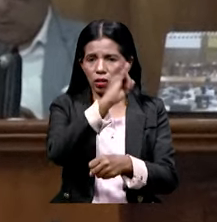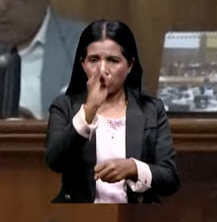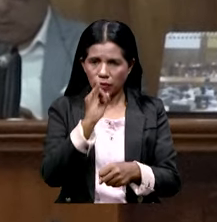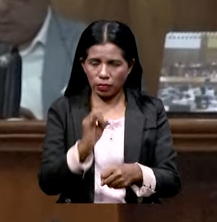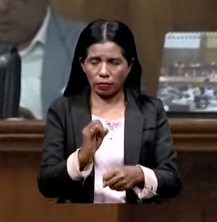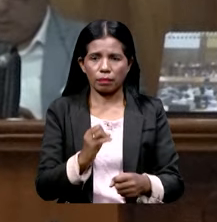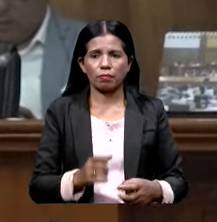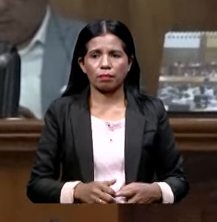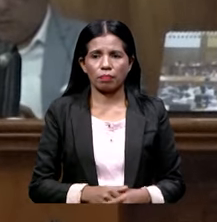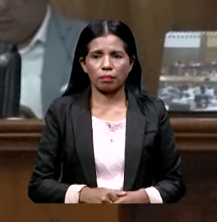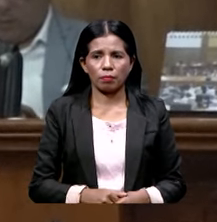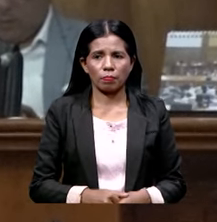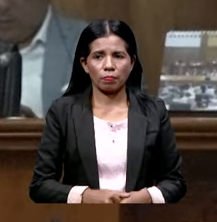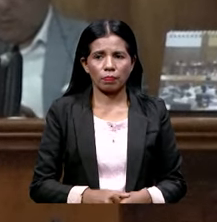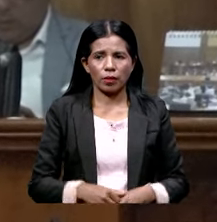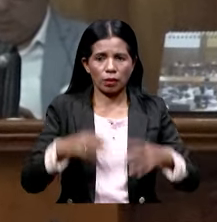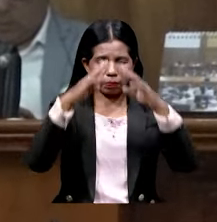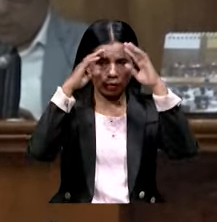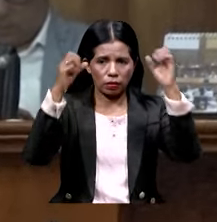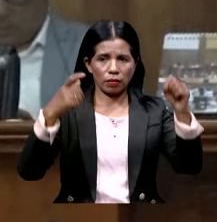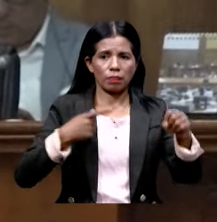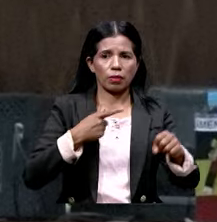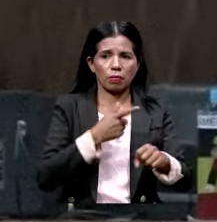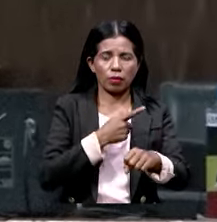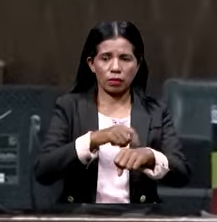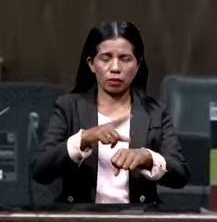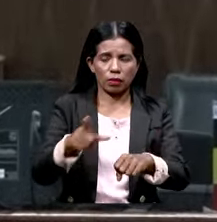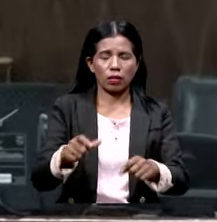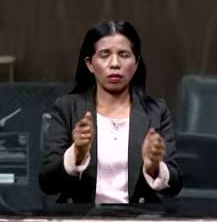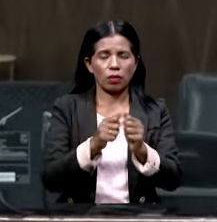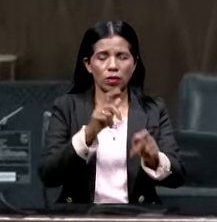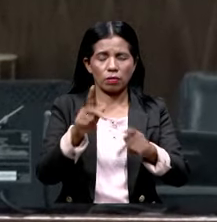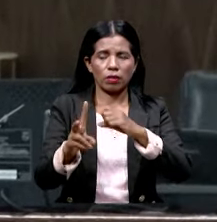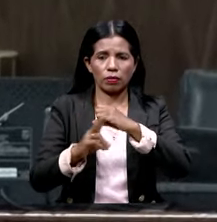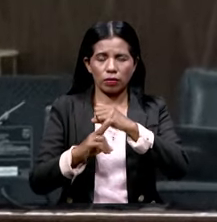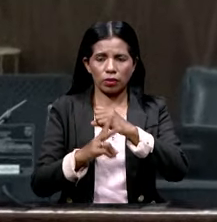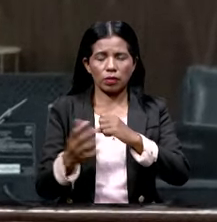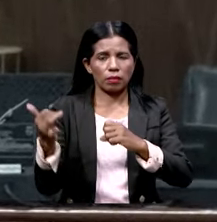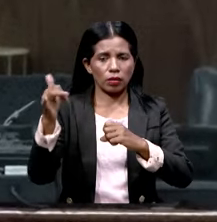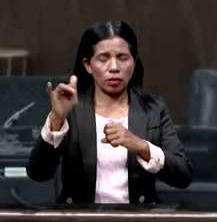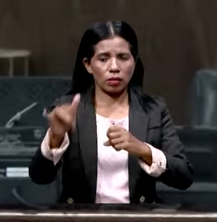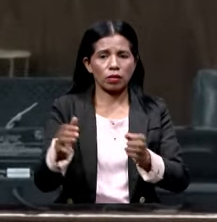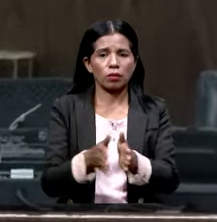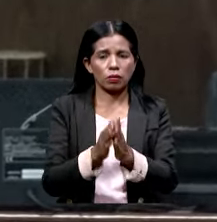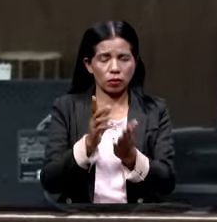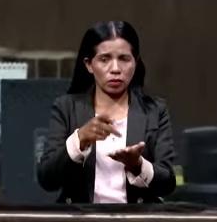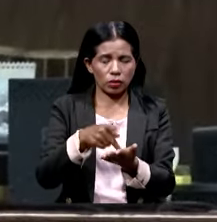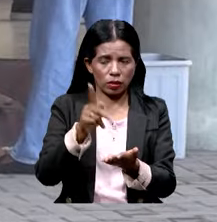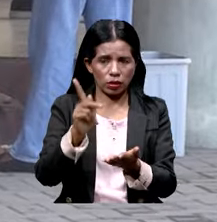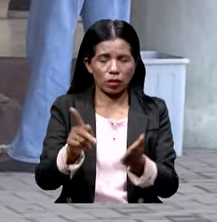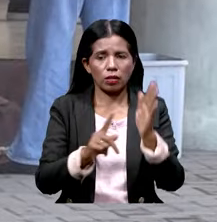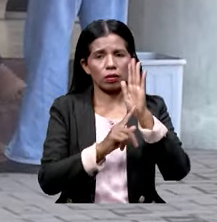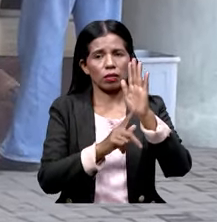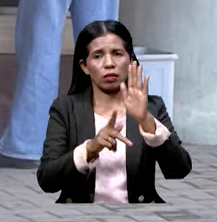investigação. Presidente do Parlamento Nacional, o cidadão CIRANB, sai vítima do acto de cobrança ilegal, né? A tua queixa da